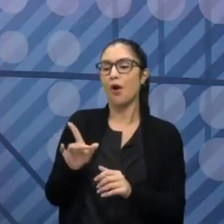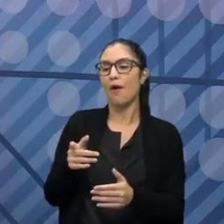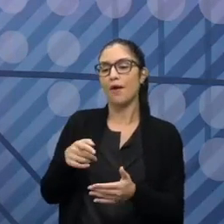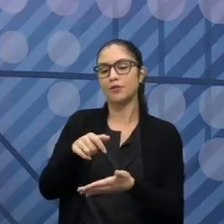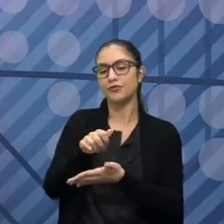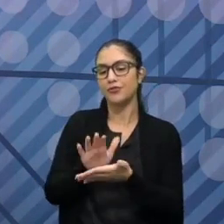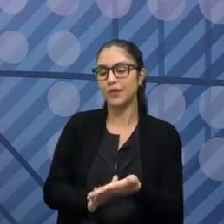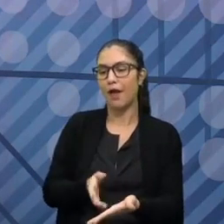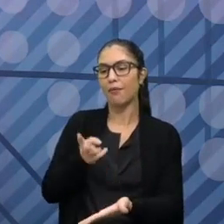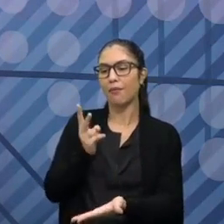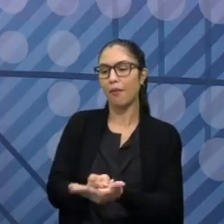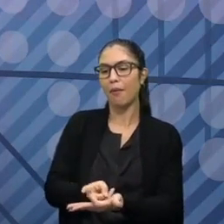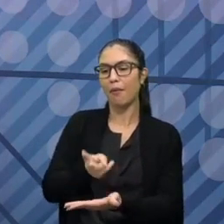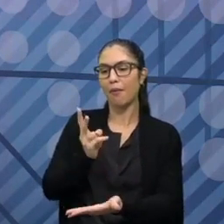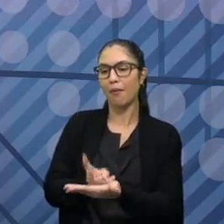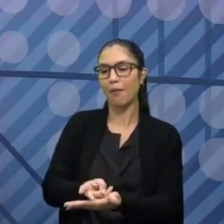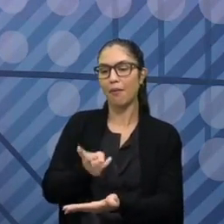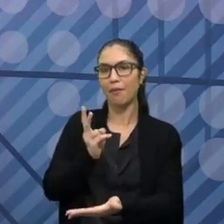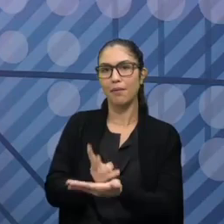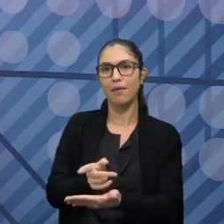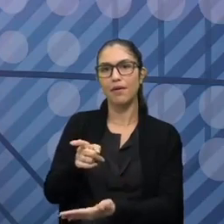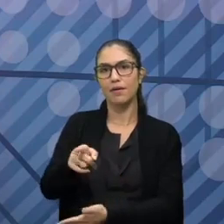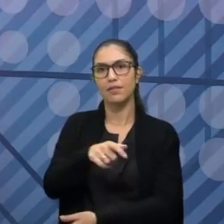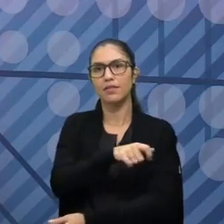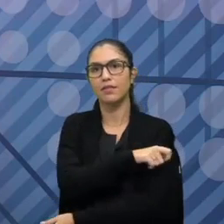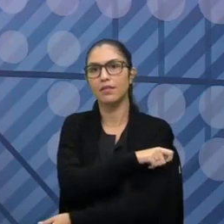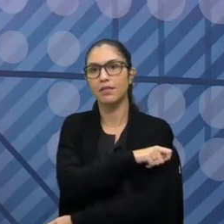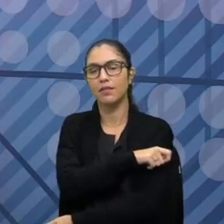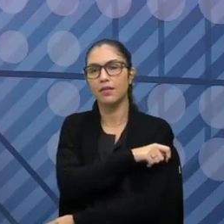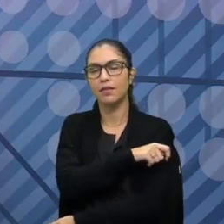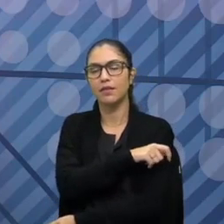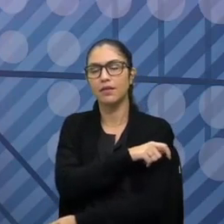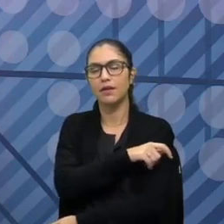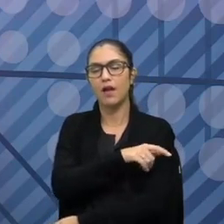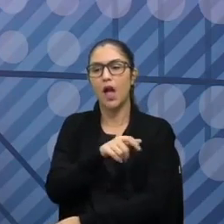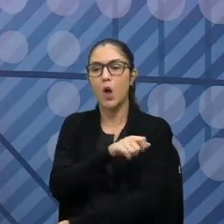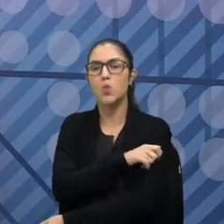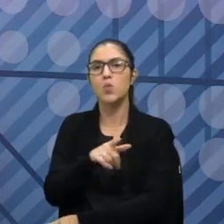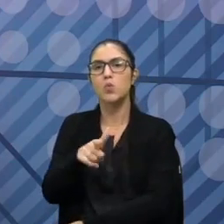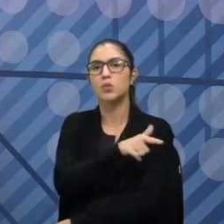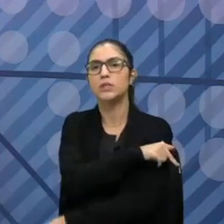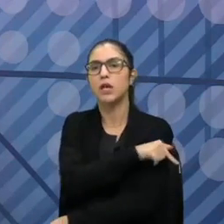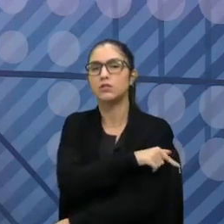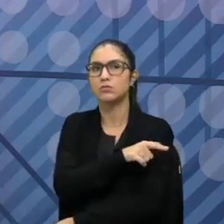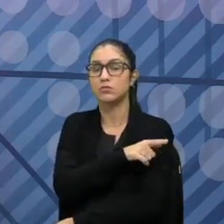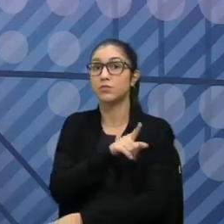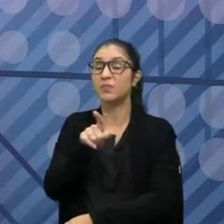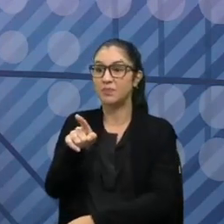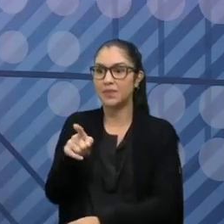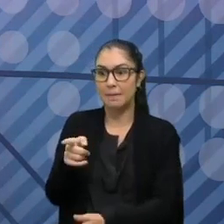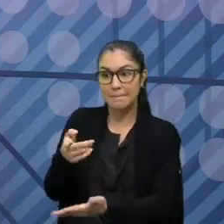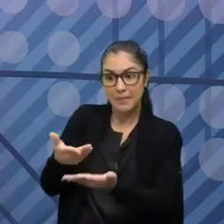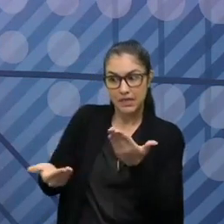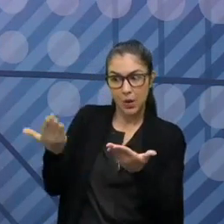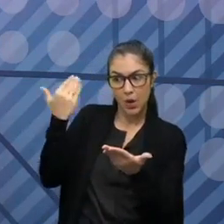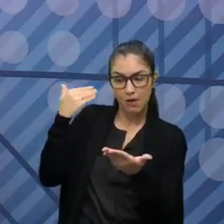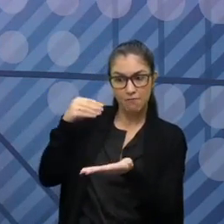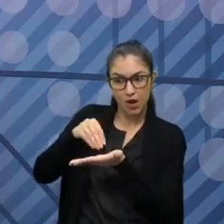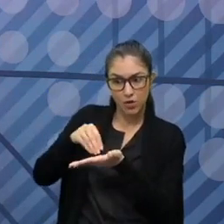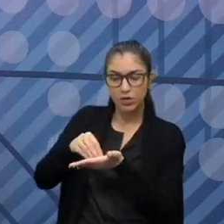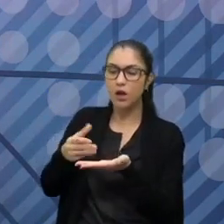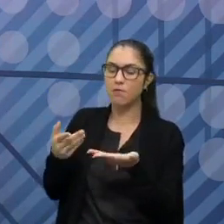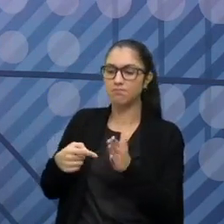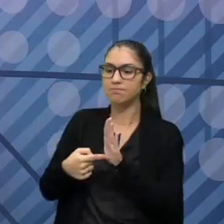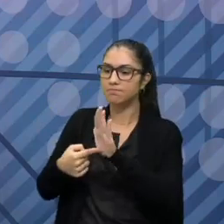nessa atividade com o menino de 6º ano, com o de 12 anos. Eu volto para resgatar aquilo que ele perdeu e apresento